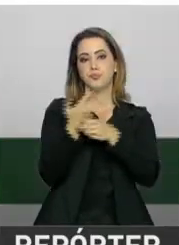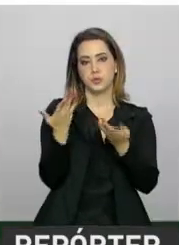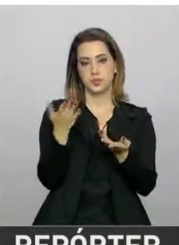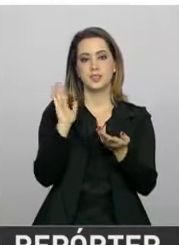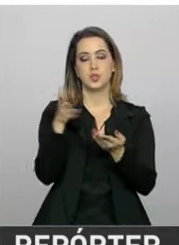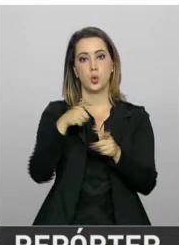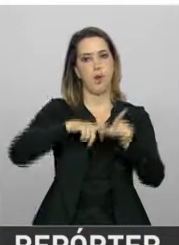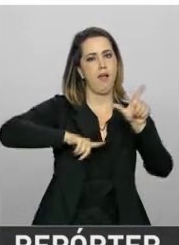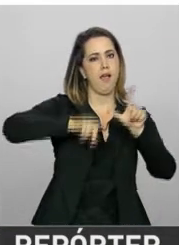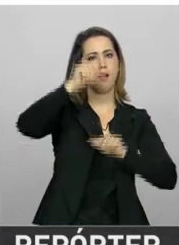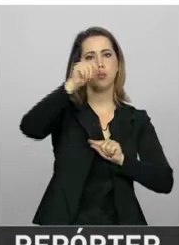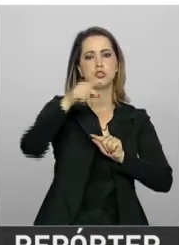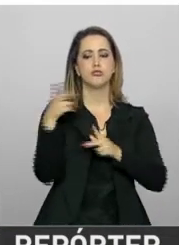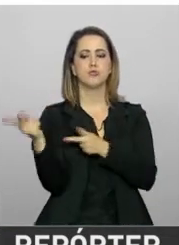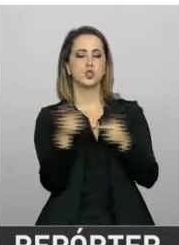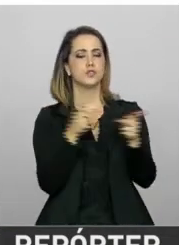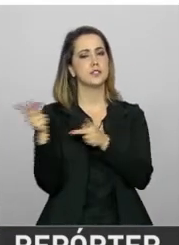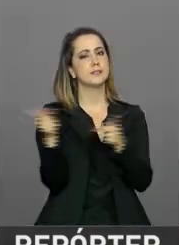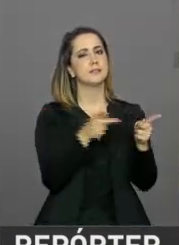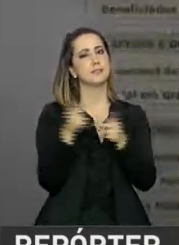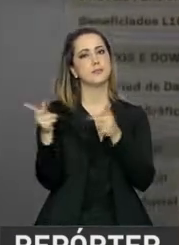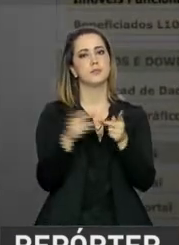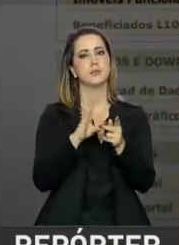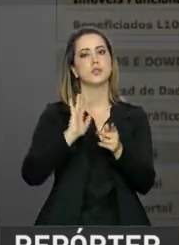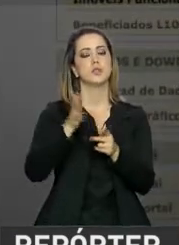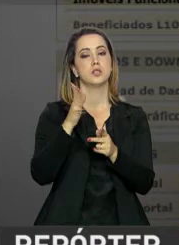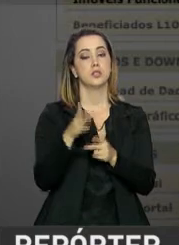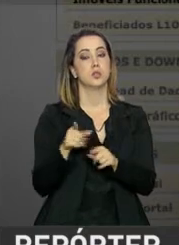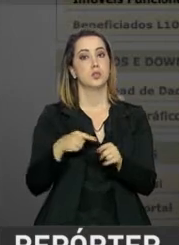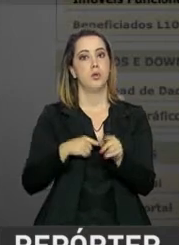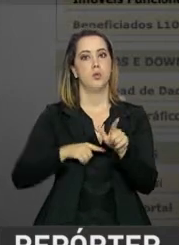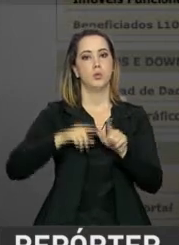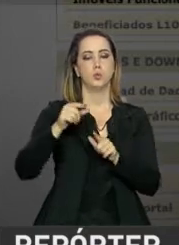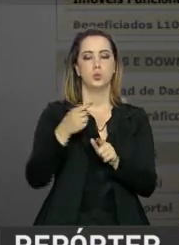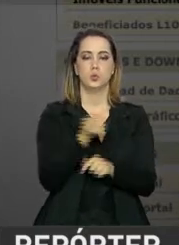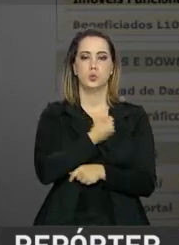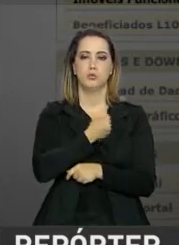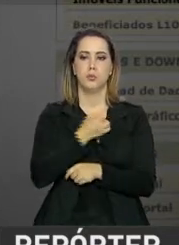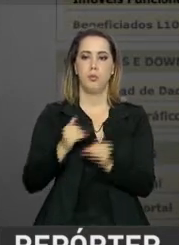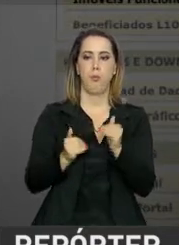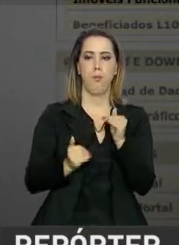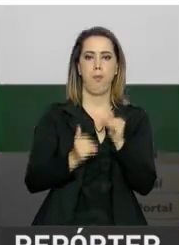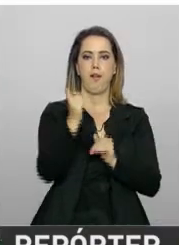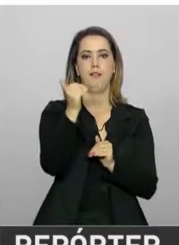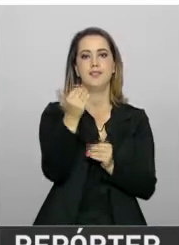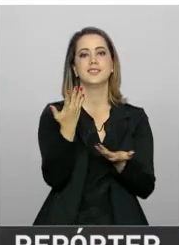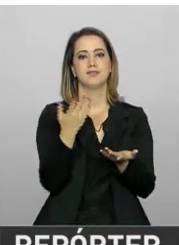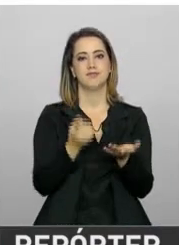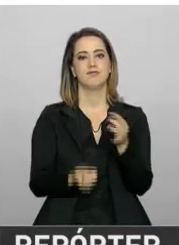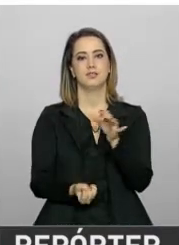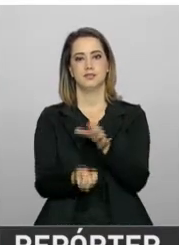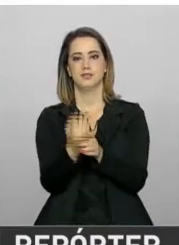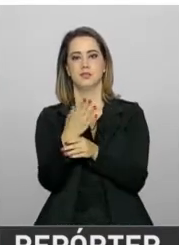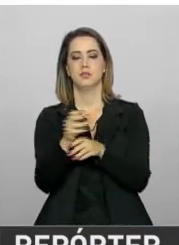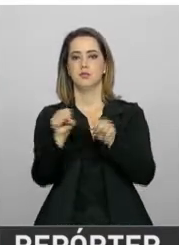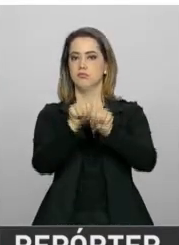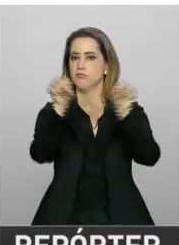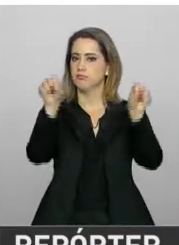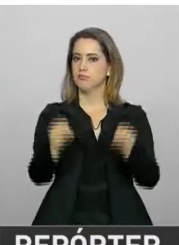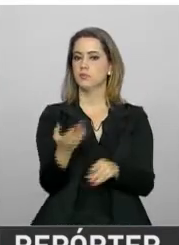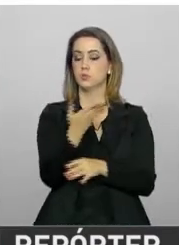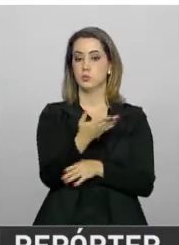acessos o maior número de visitantes desde a criação do site o portal é uma ferramenta que permite todo cidadão